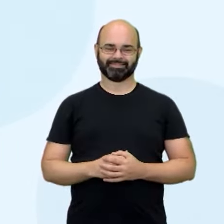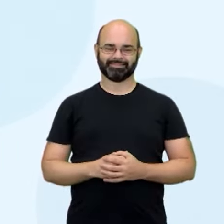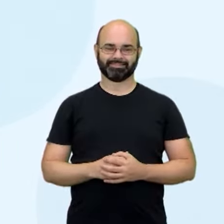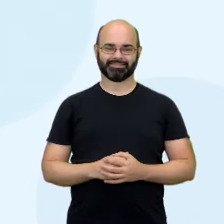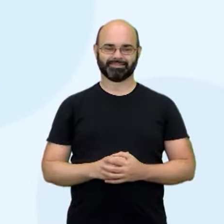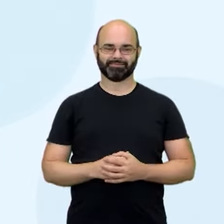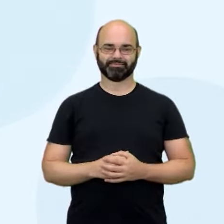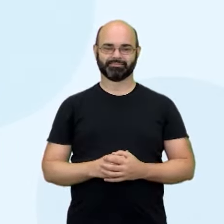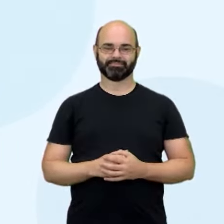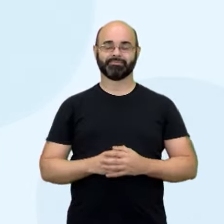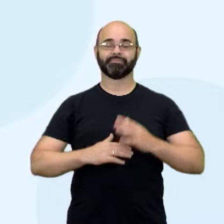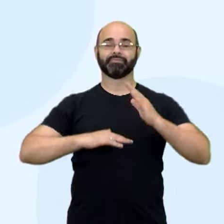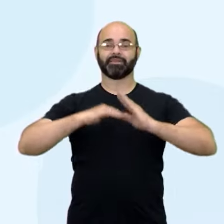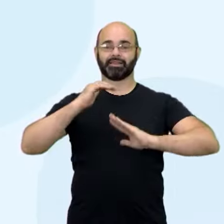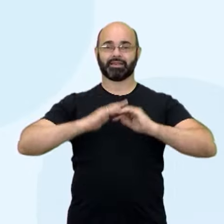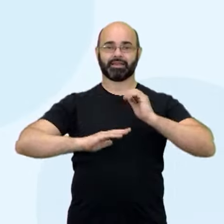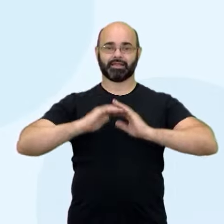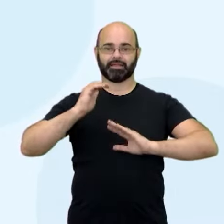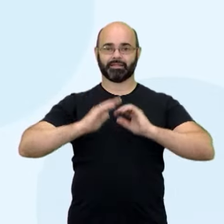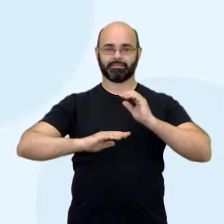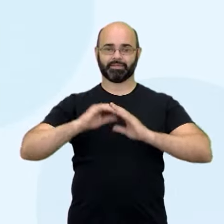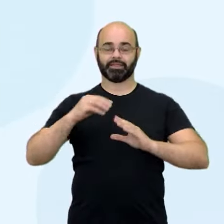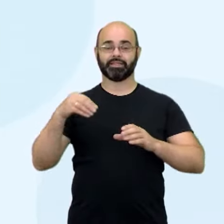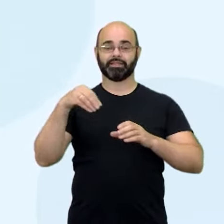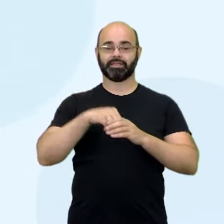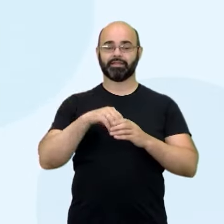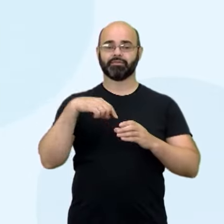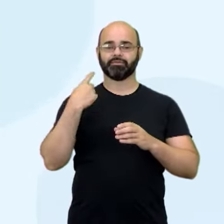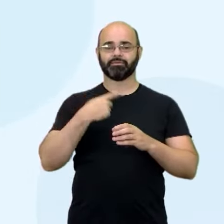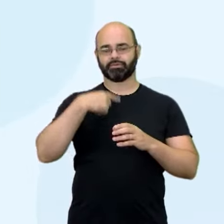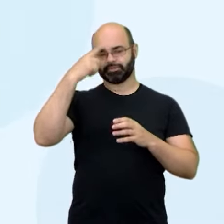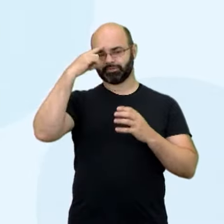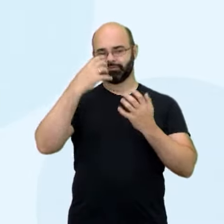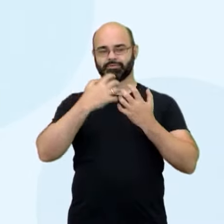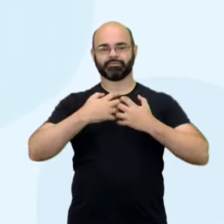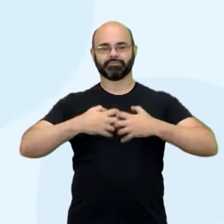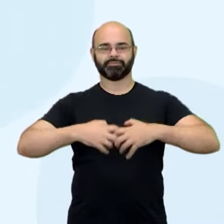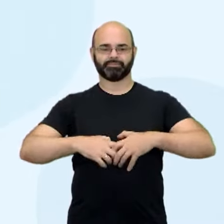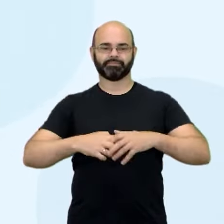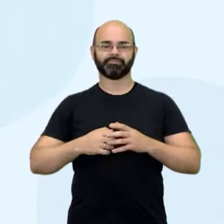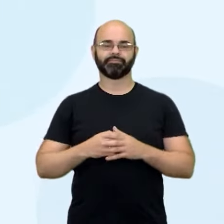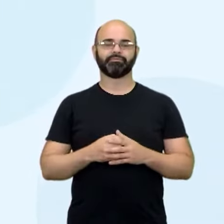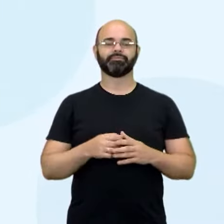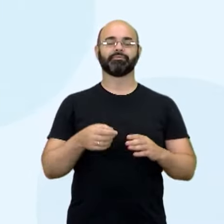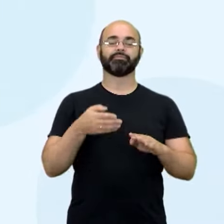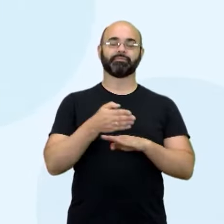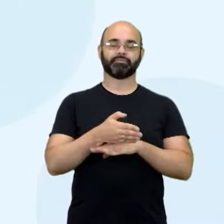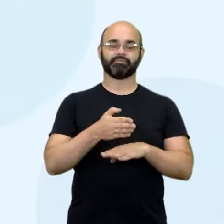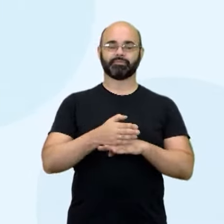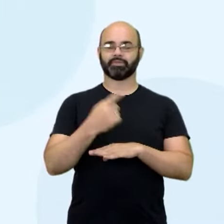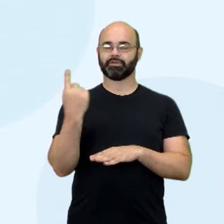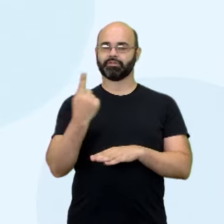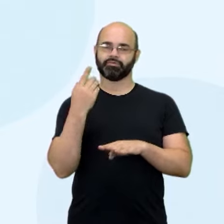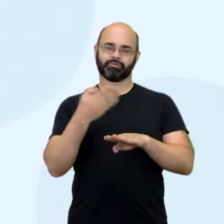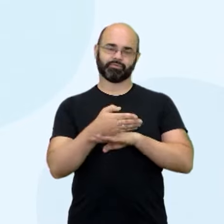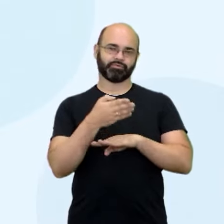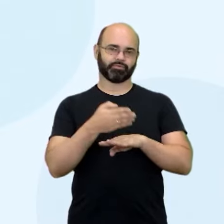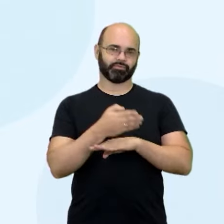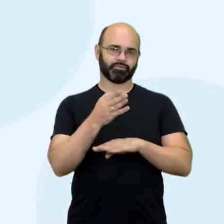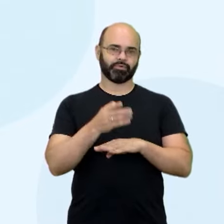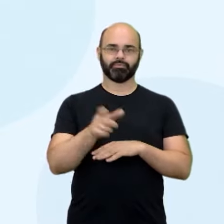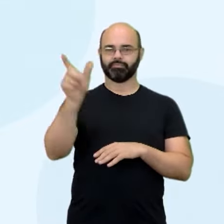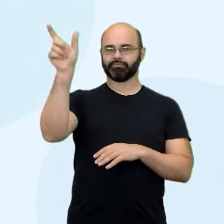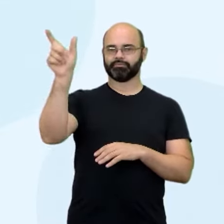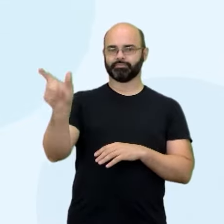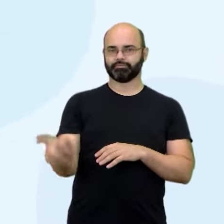dessas habilidades vamos pensar na participação do processo individual, então o ser,